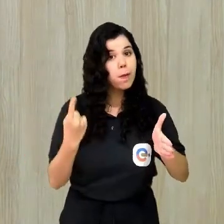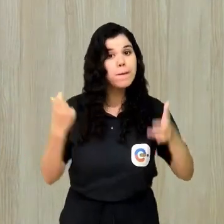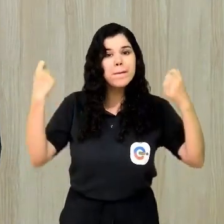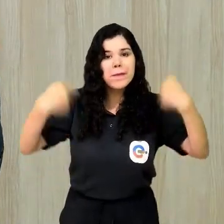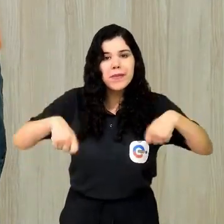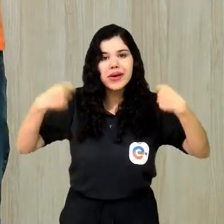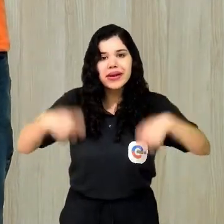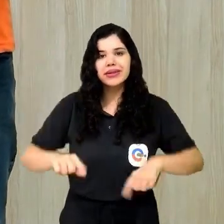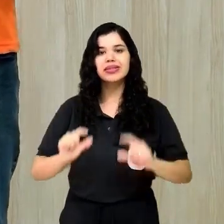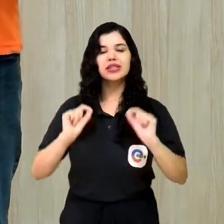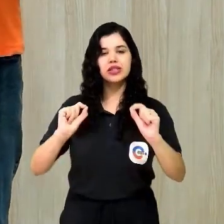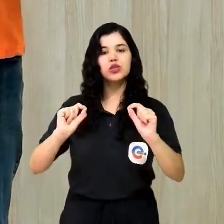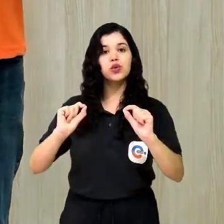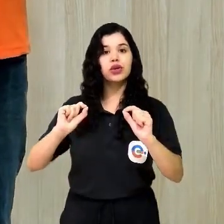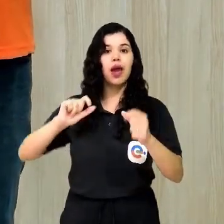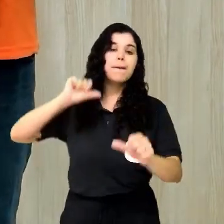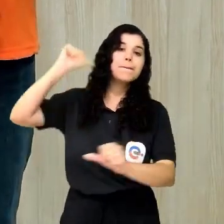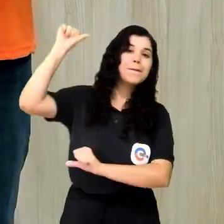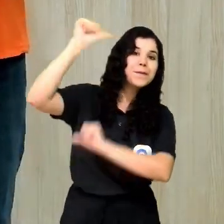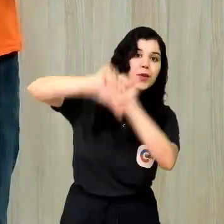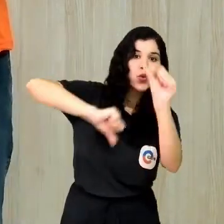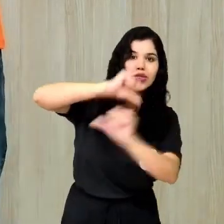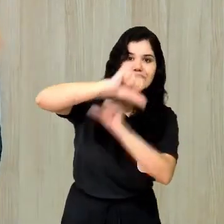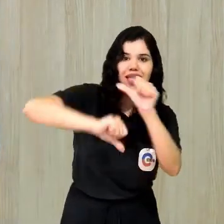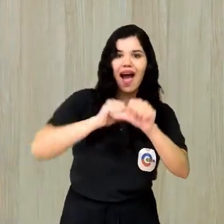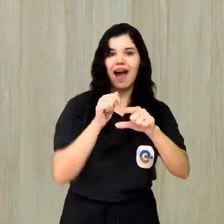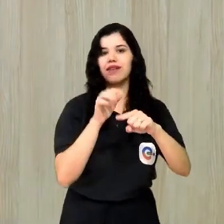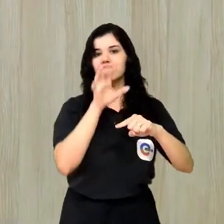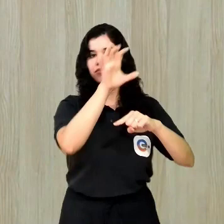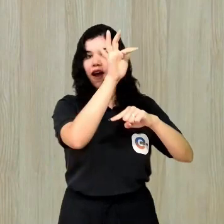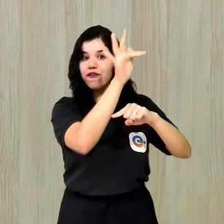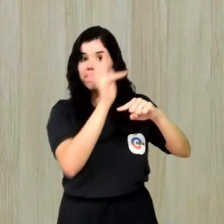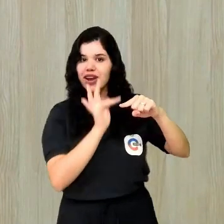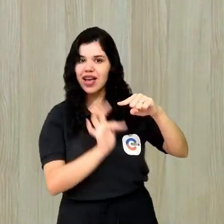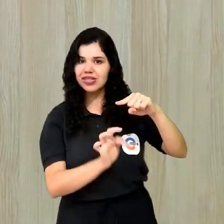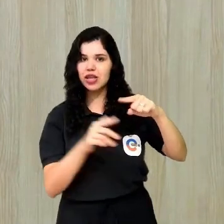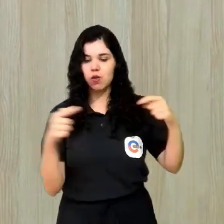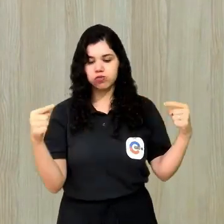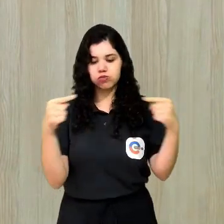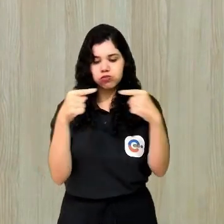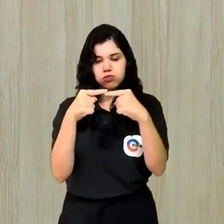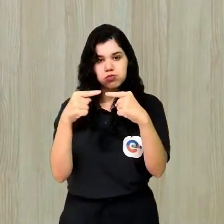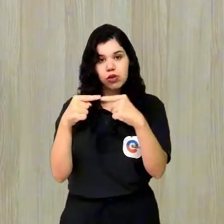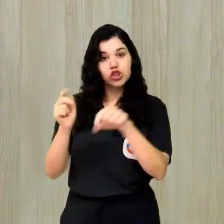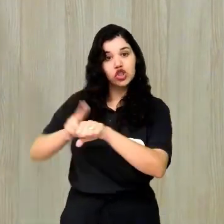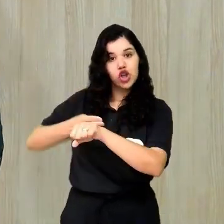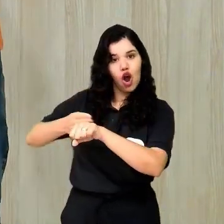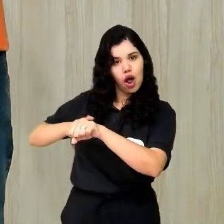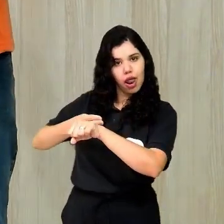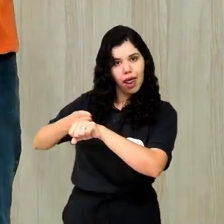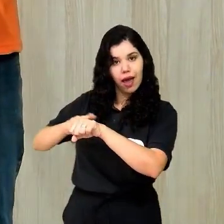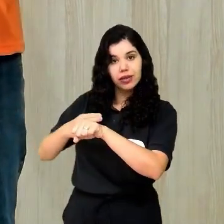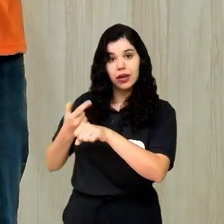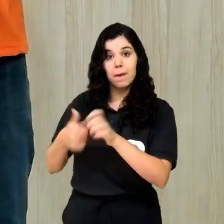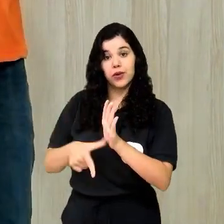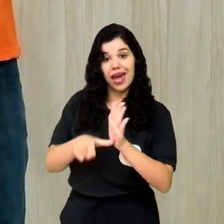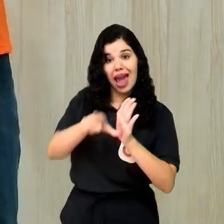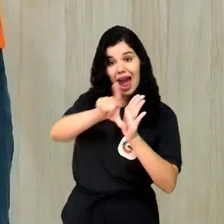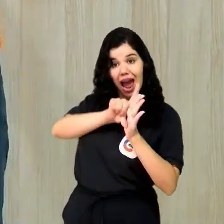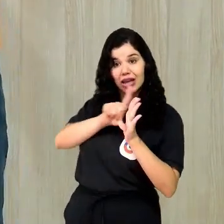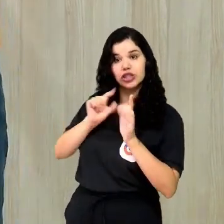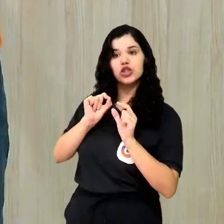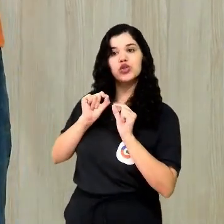preciso ressignificar essas frações de sorvete de chocolate. Porque ela era